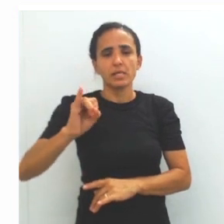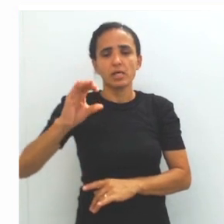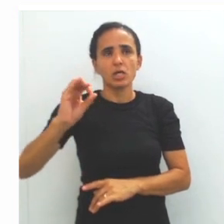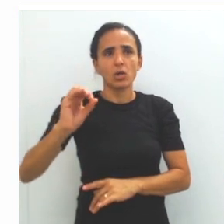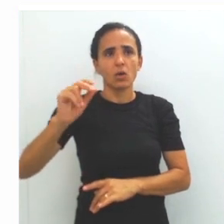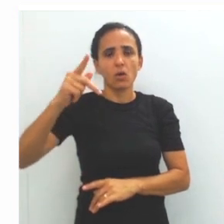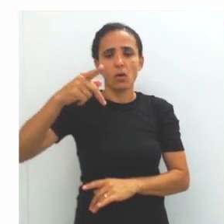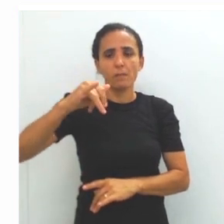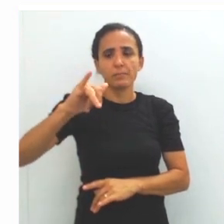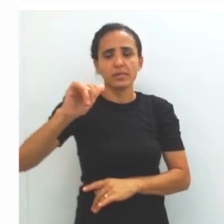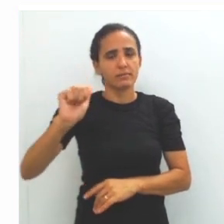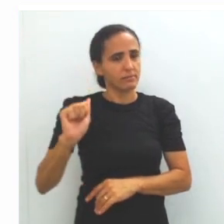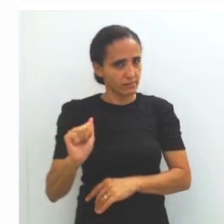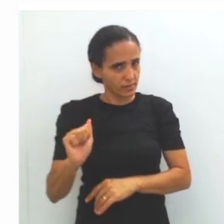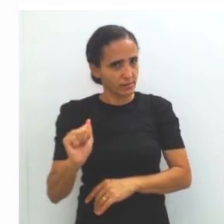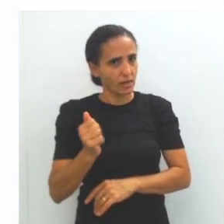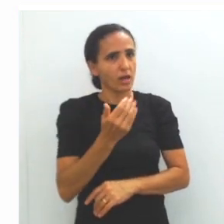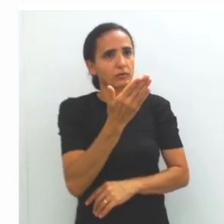de